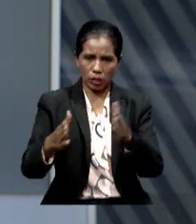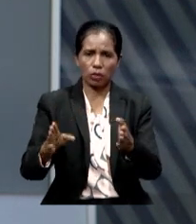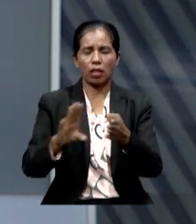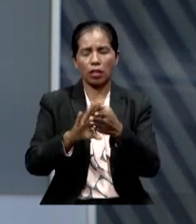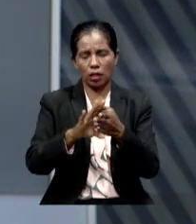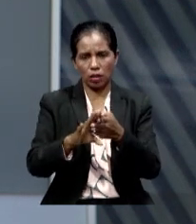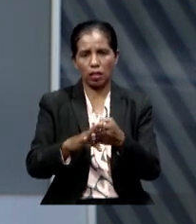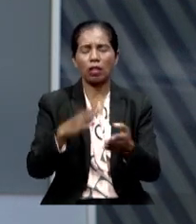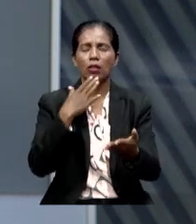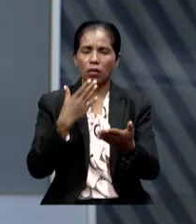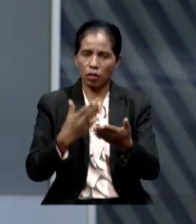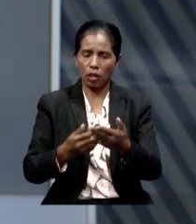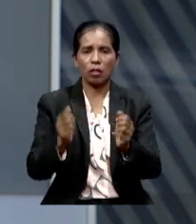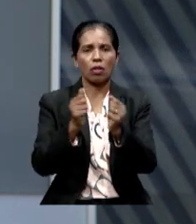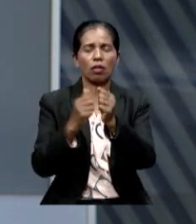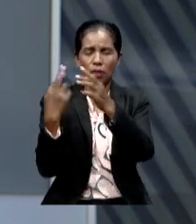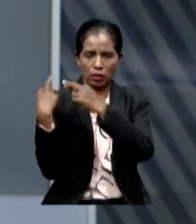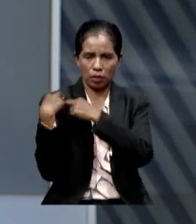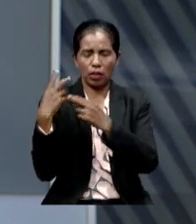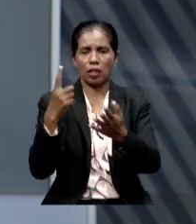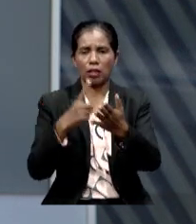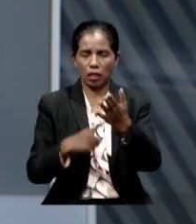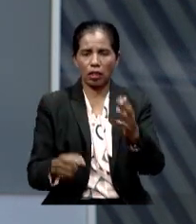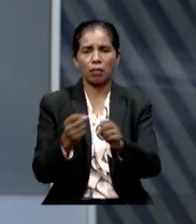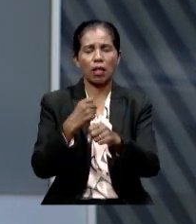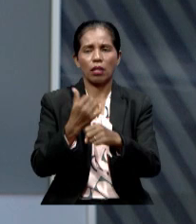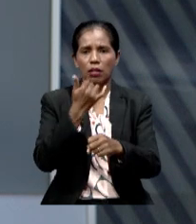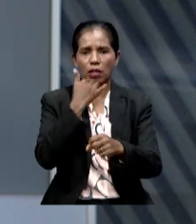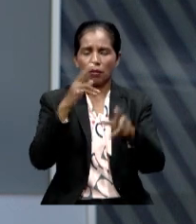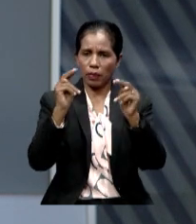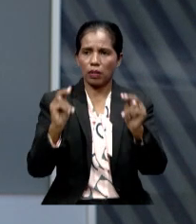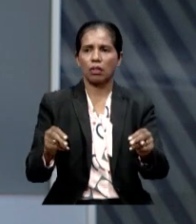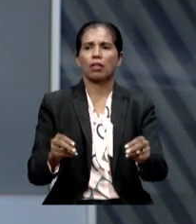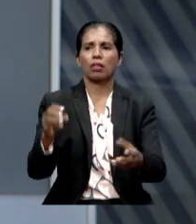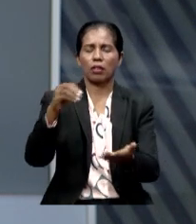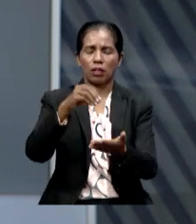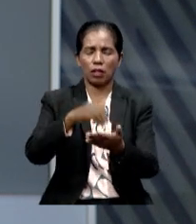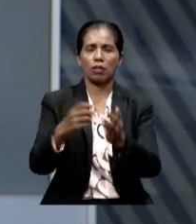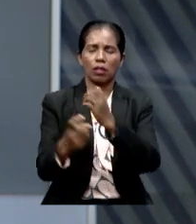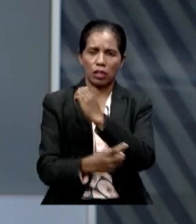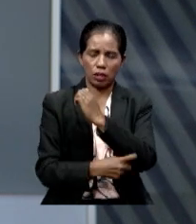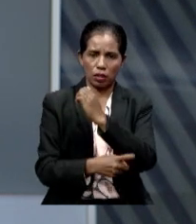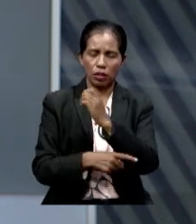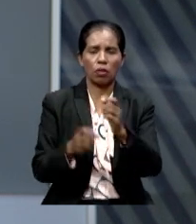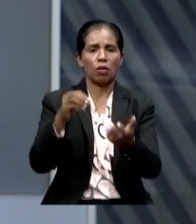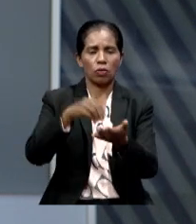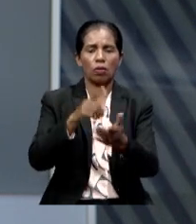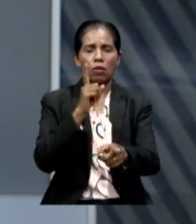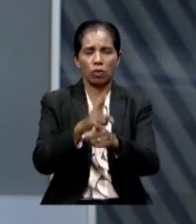ter qualidade, ter responsabilidade, sair de uma cometa e o presidente tem que estar sanção na loja do